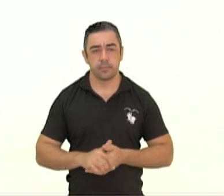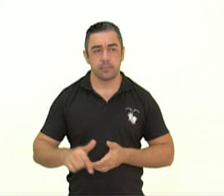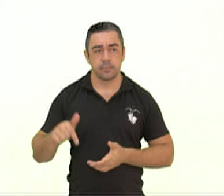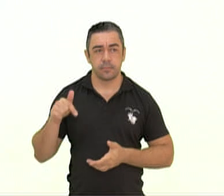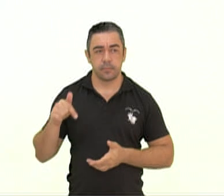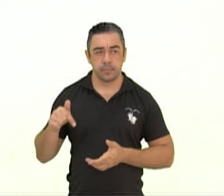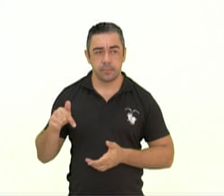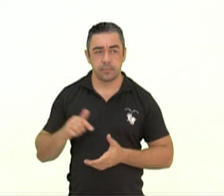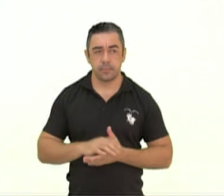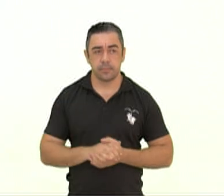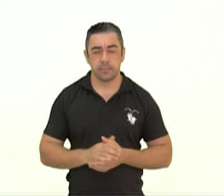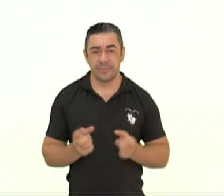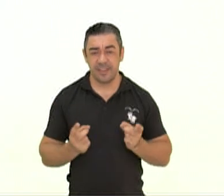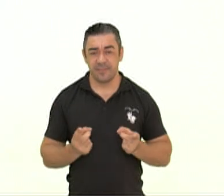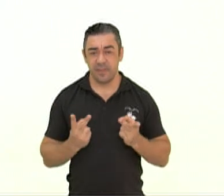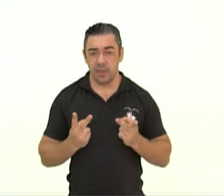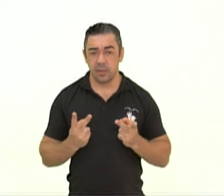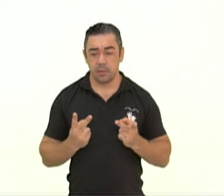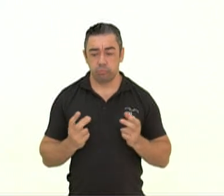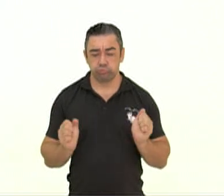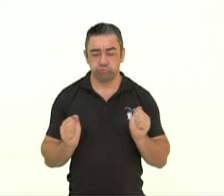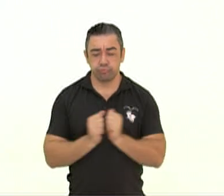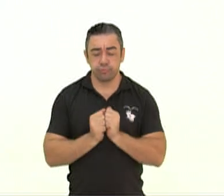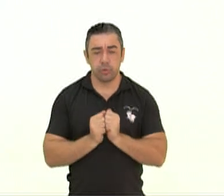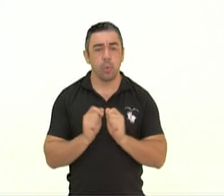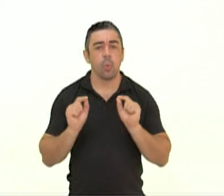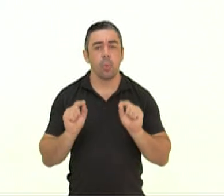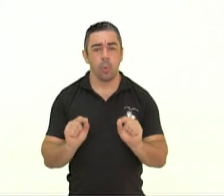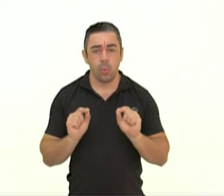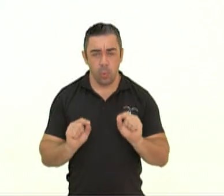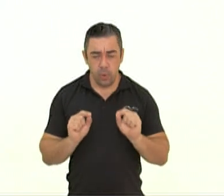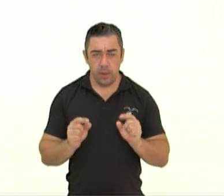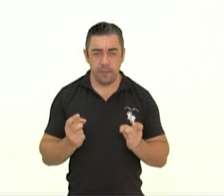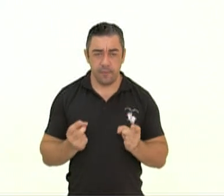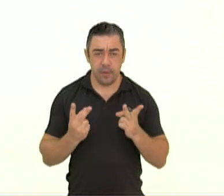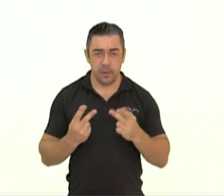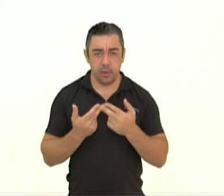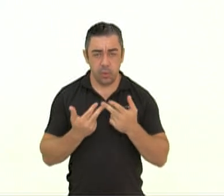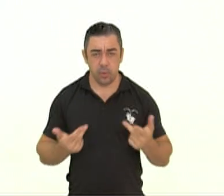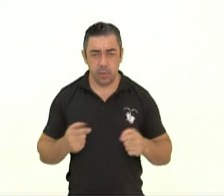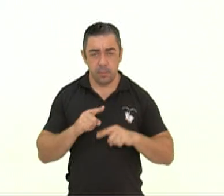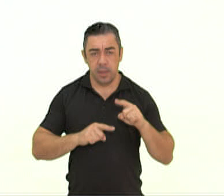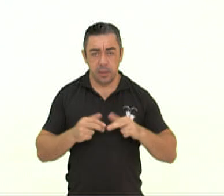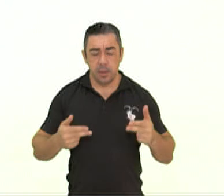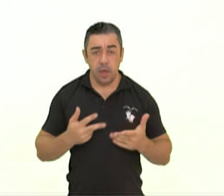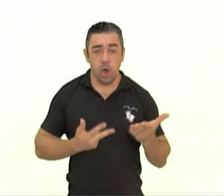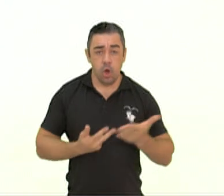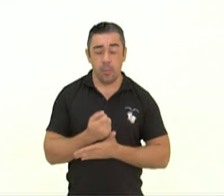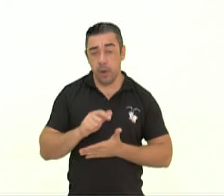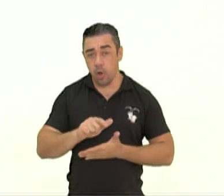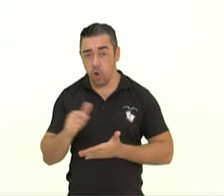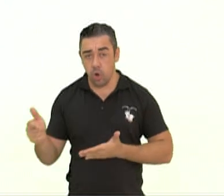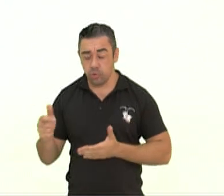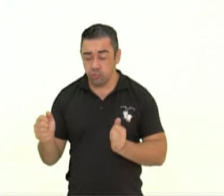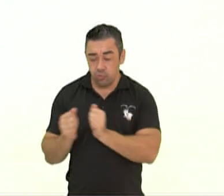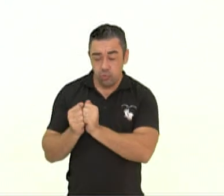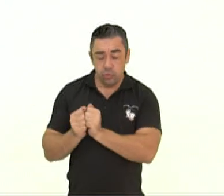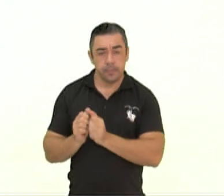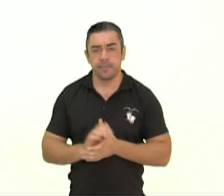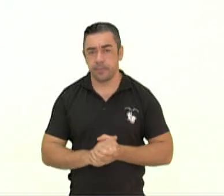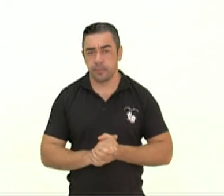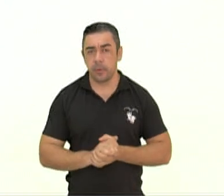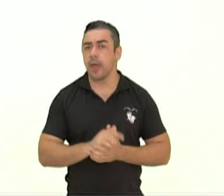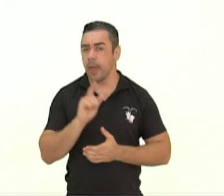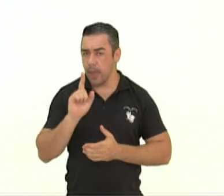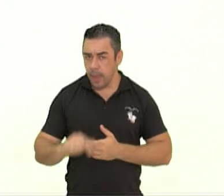7. Venda casada. Condicionar a venda de um produto à compra de outro já é